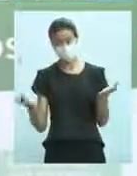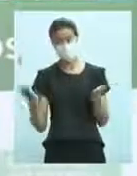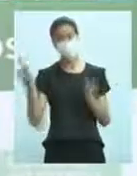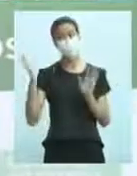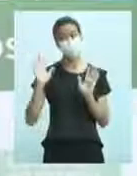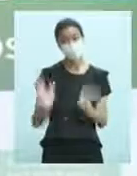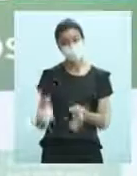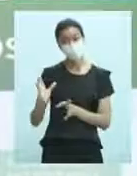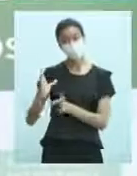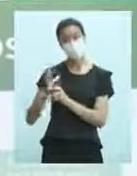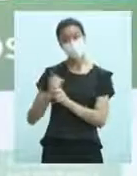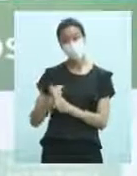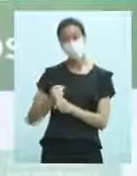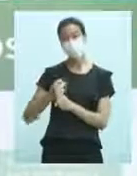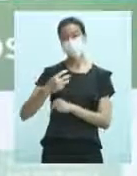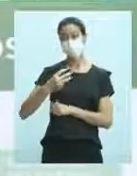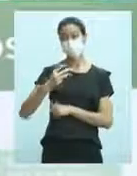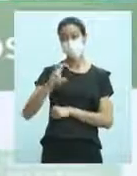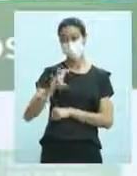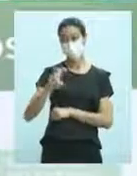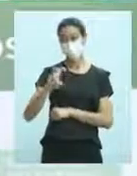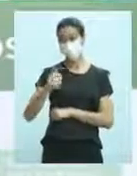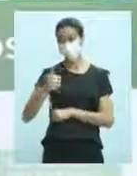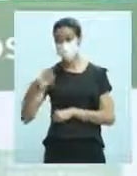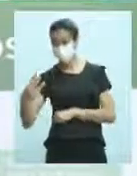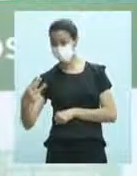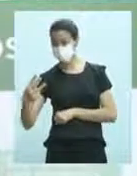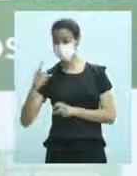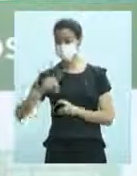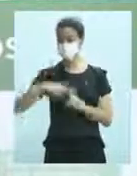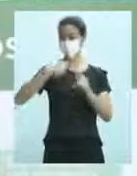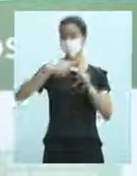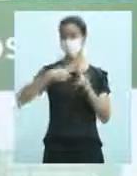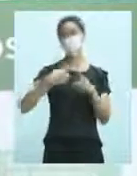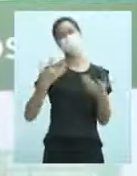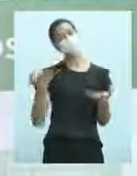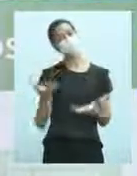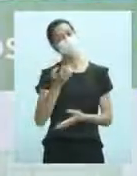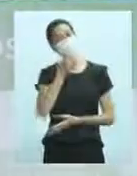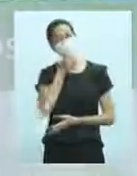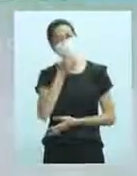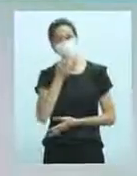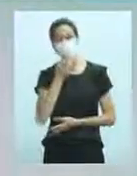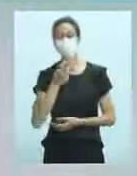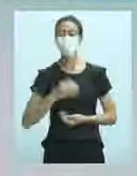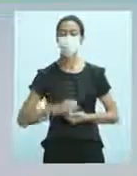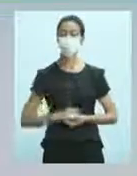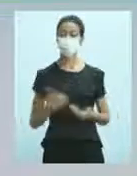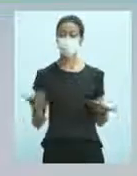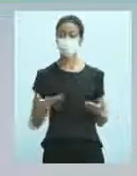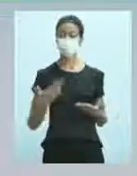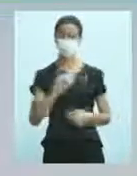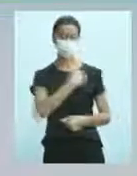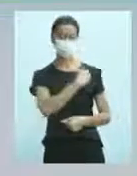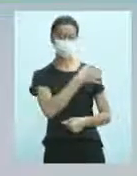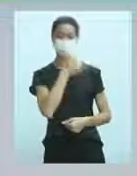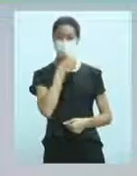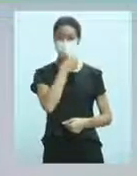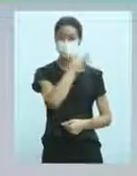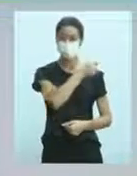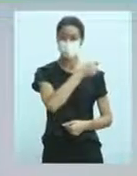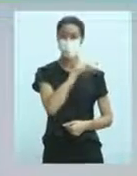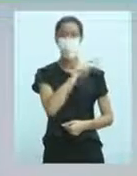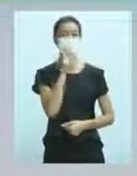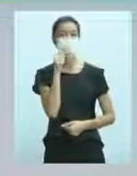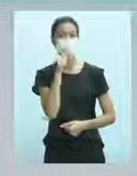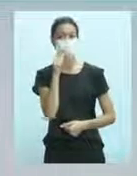513 já existem quero passar que imediatamente para a secretária adjunta para que ela